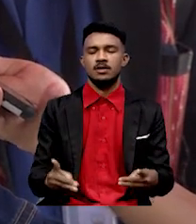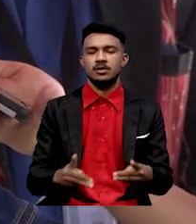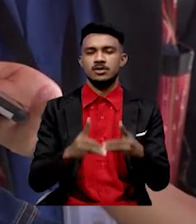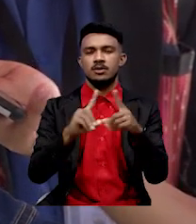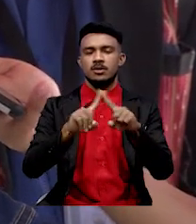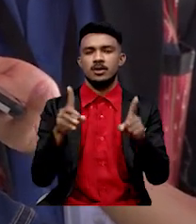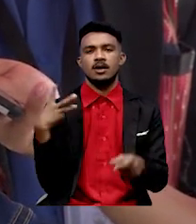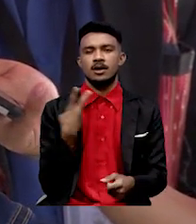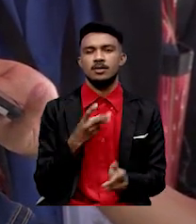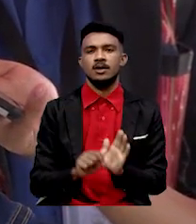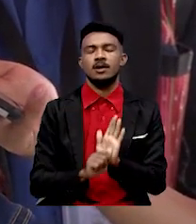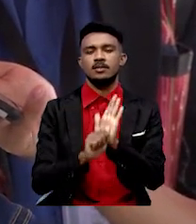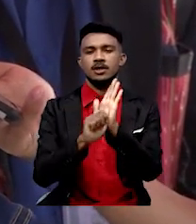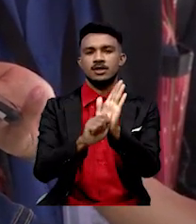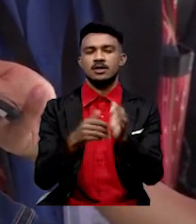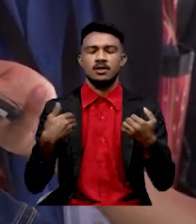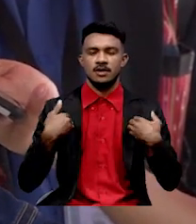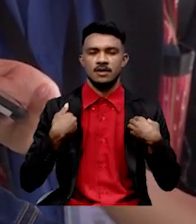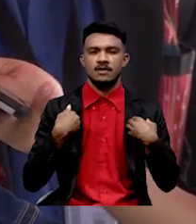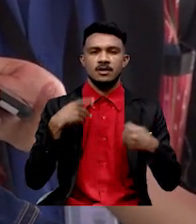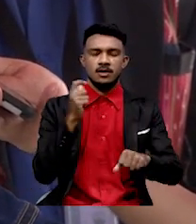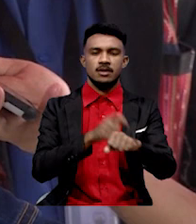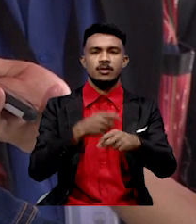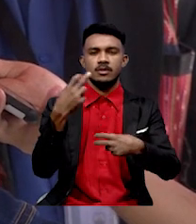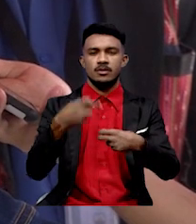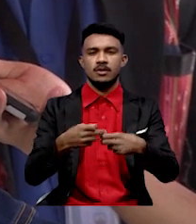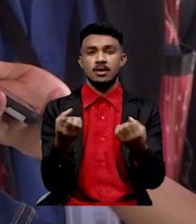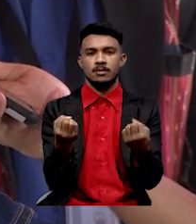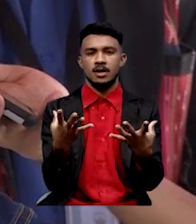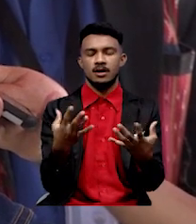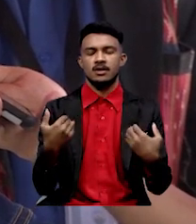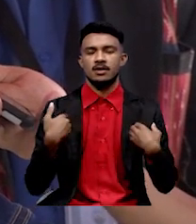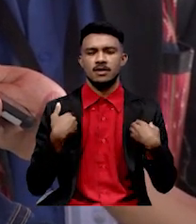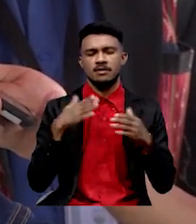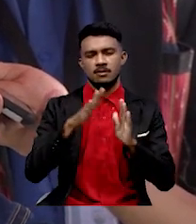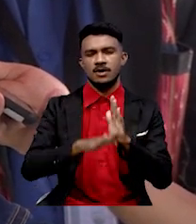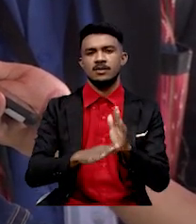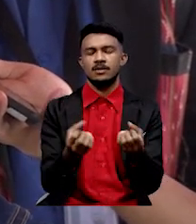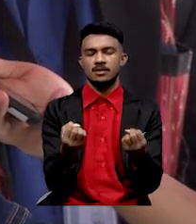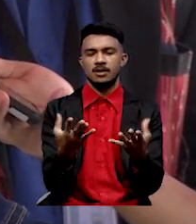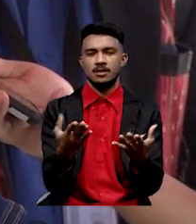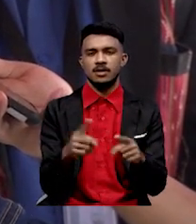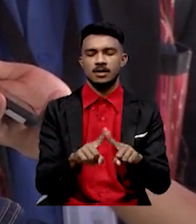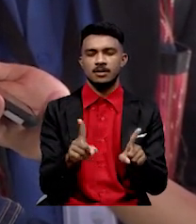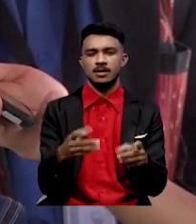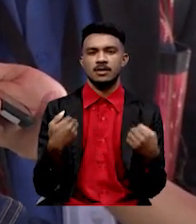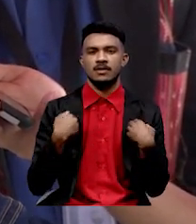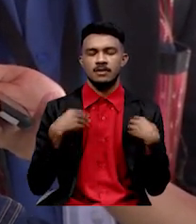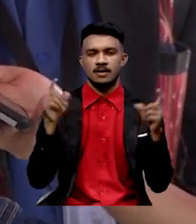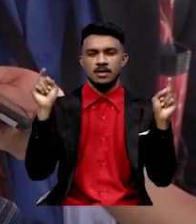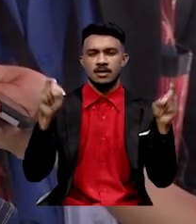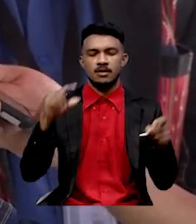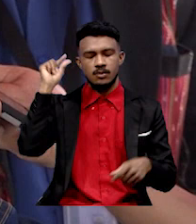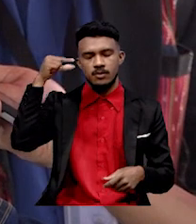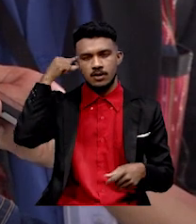a moça e a situação e a dificuldades barra, e a obstáculos e limitações barra, mas tem governo, tem que